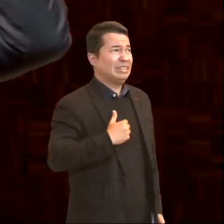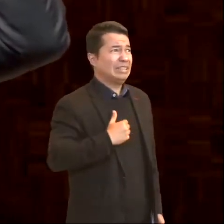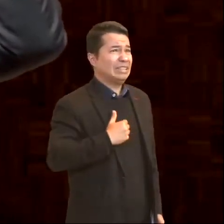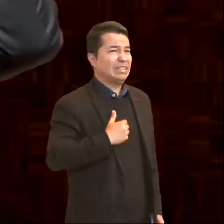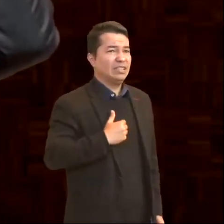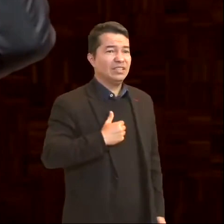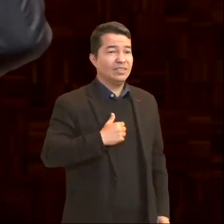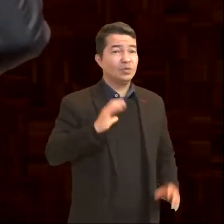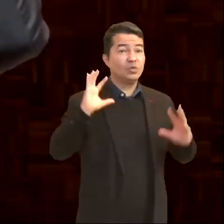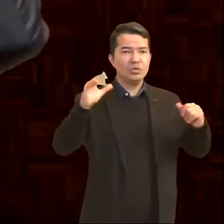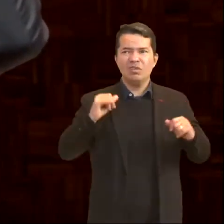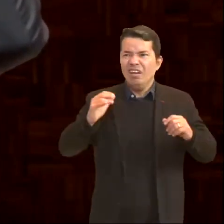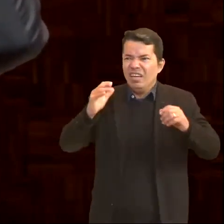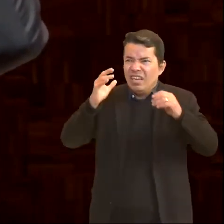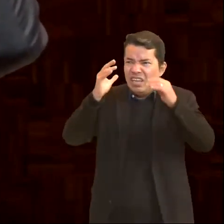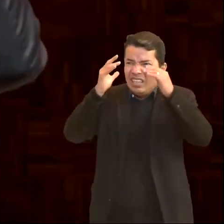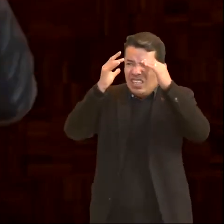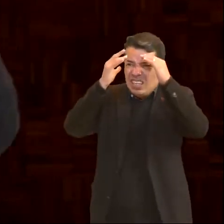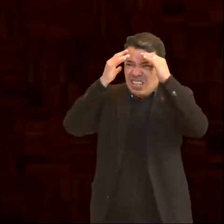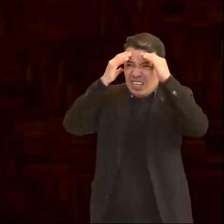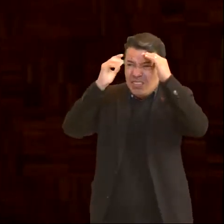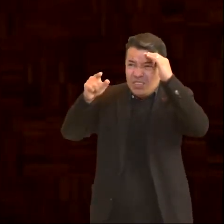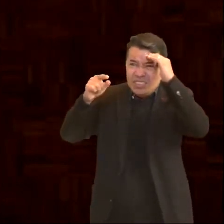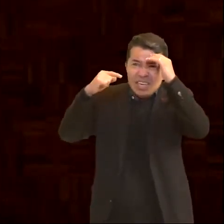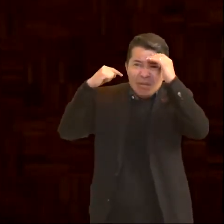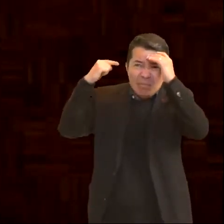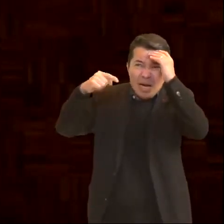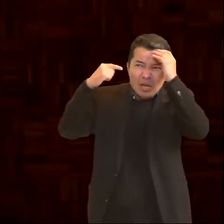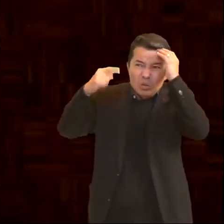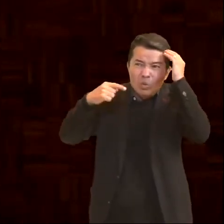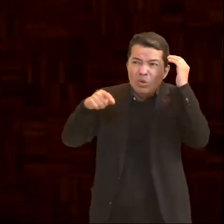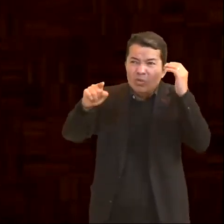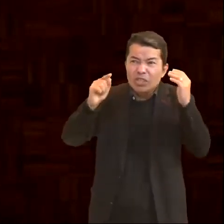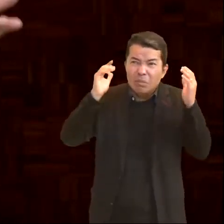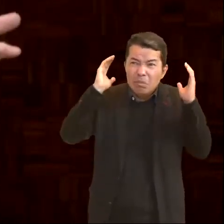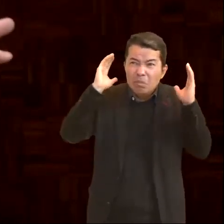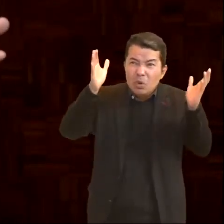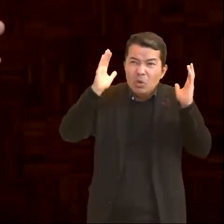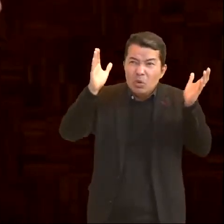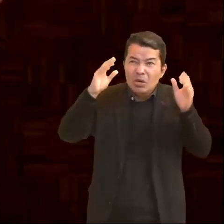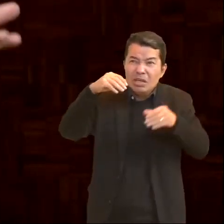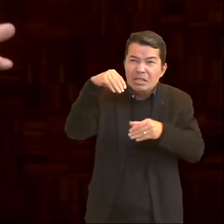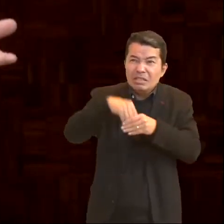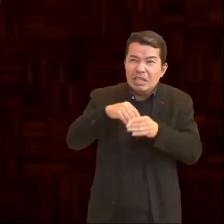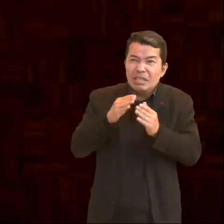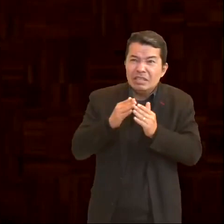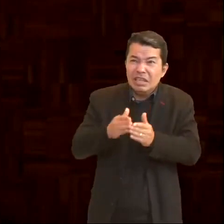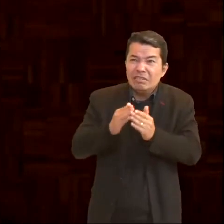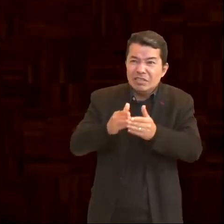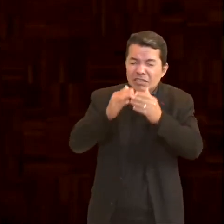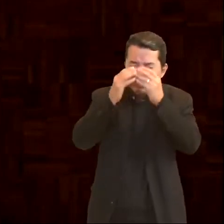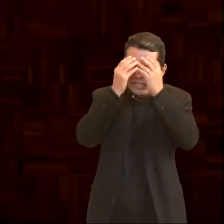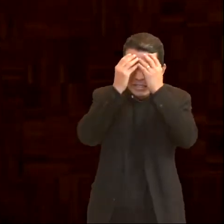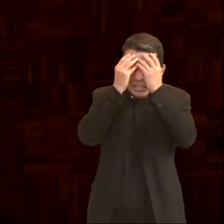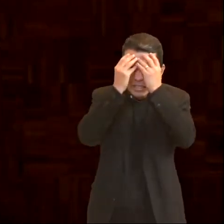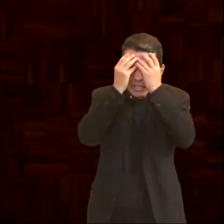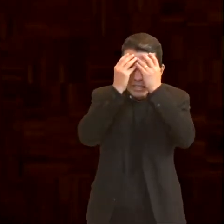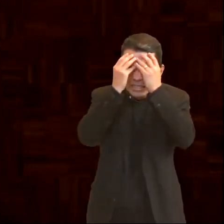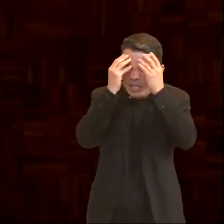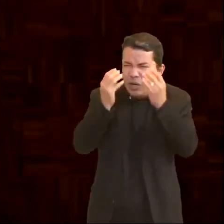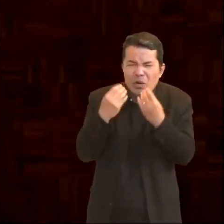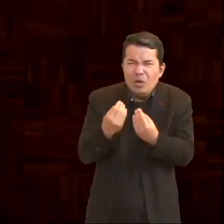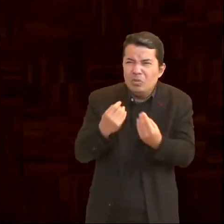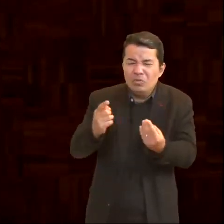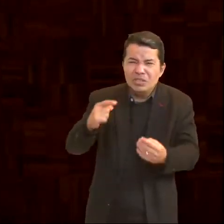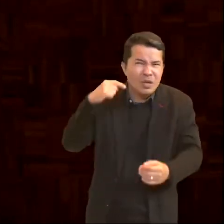dizendo: meu Deus, você é doido mesmo. E burro, vai se esconder de Deus num navio quanto do Deus que criou o mar. É louco,